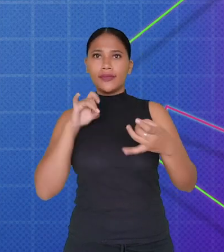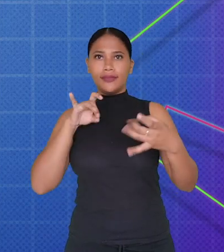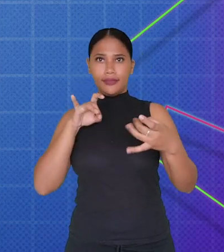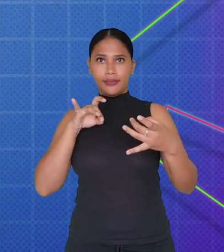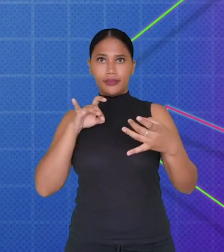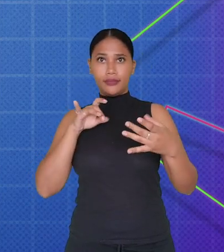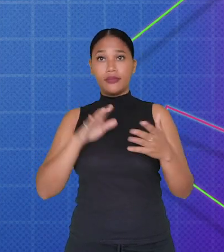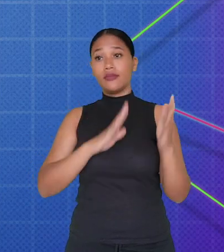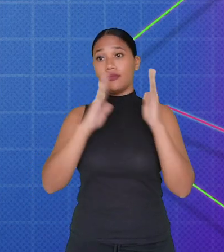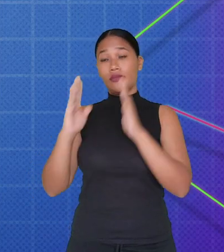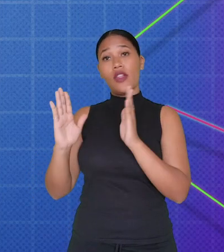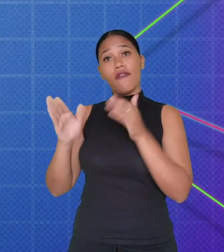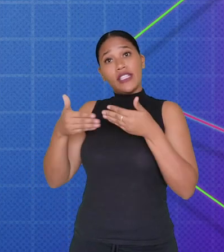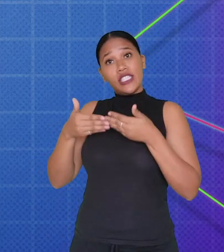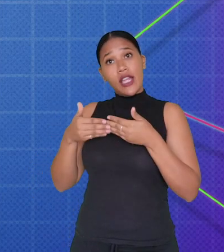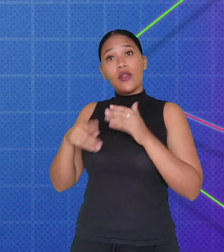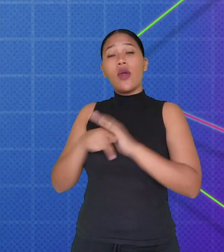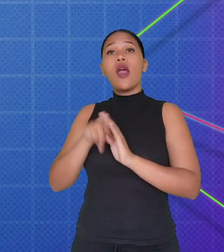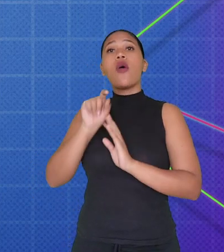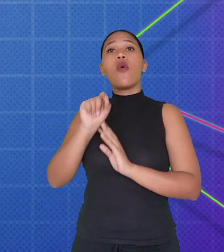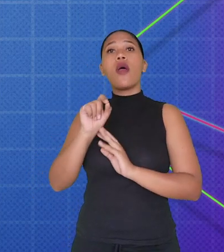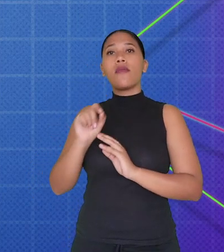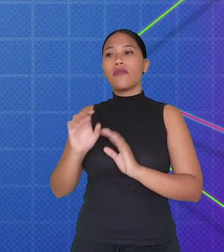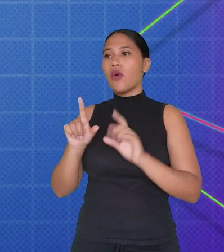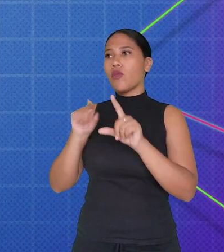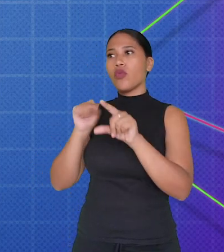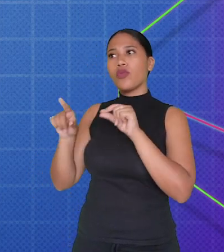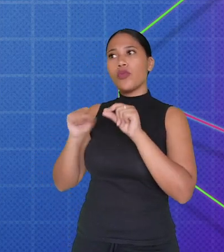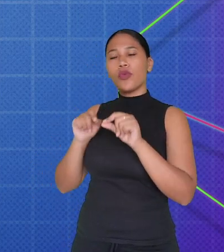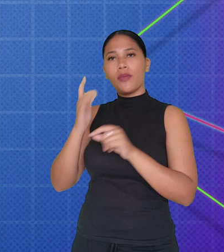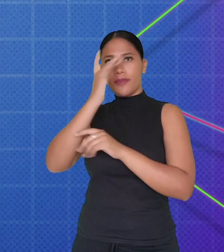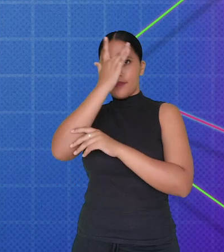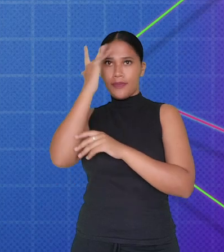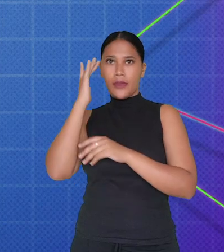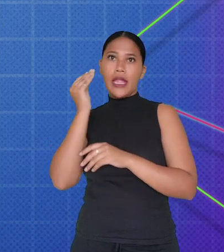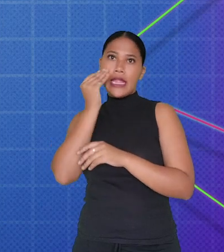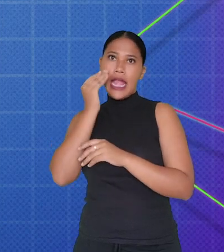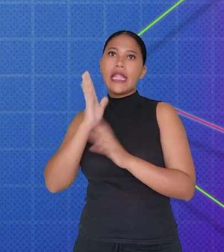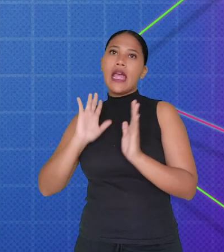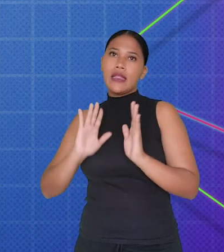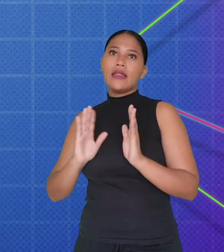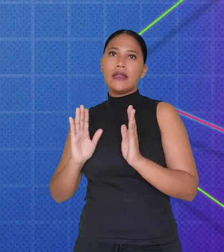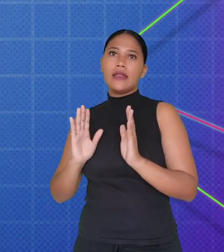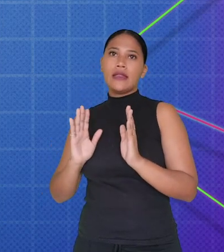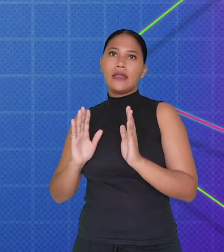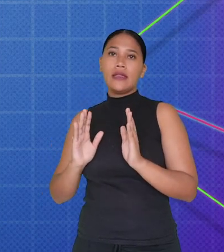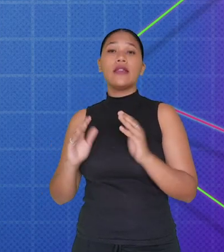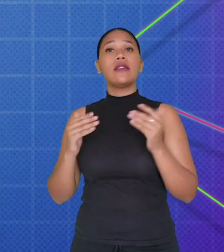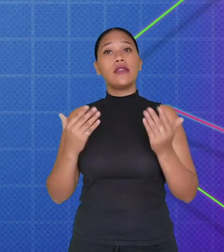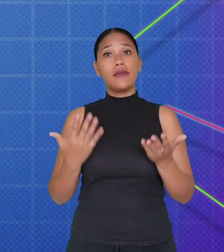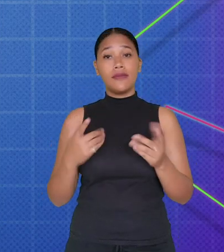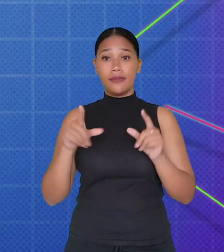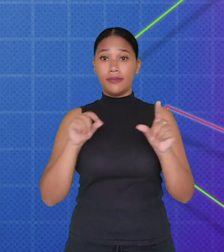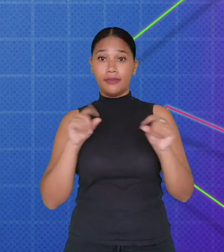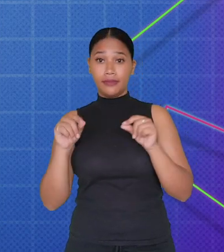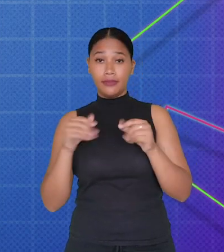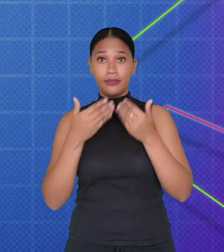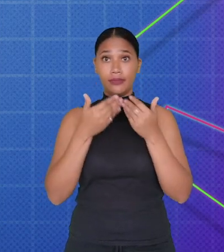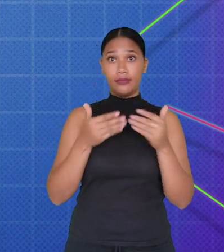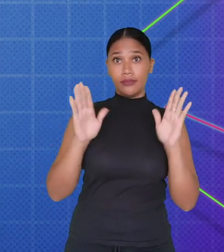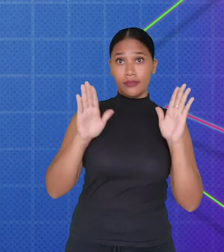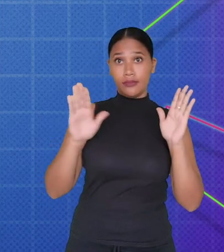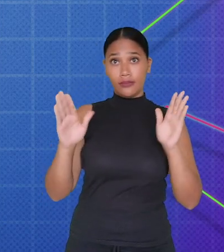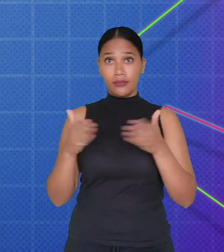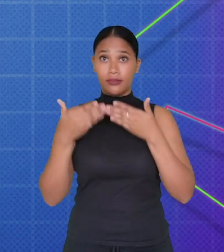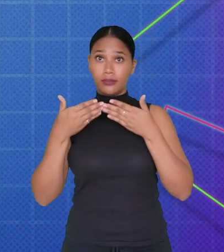o jogo e fornecer feedback já o teste fechado é quando apenas um grupo seleto de testadores tem acesso a esse jogo A